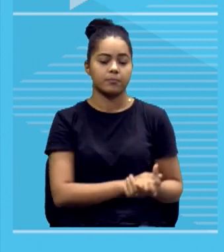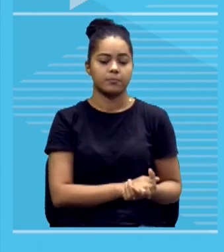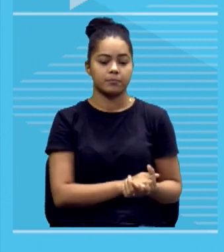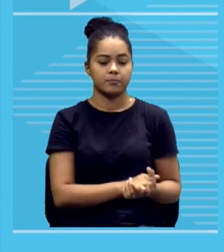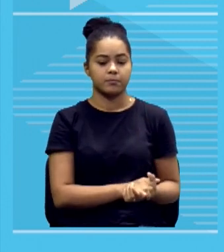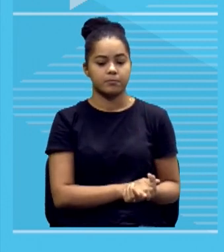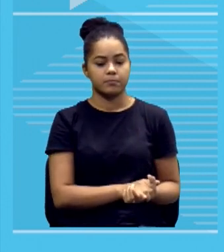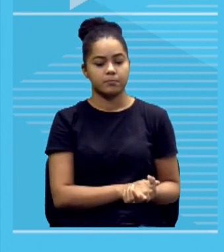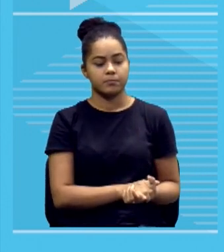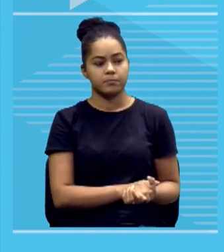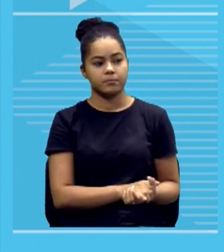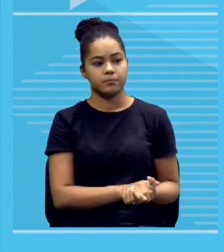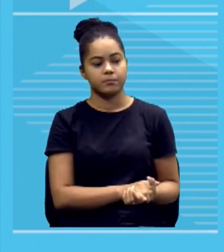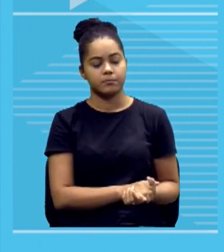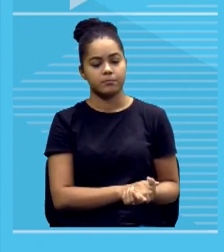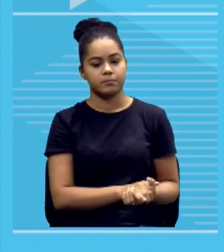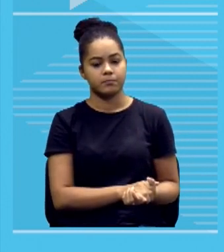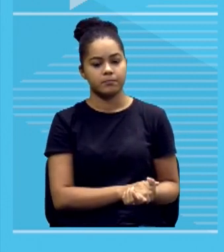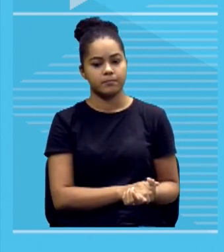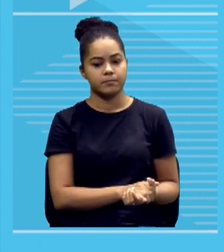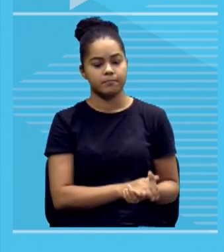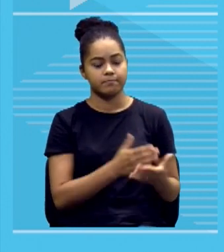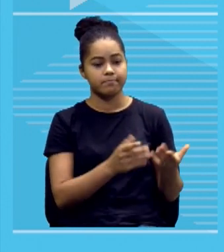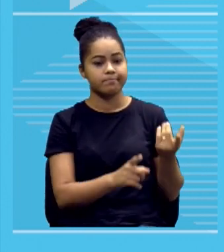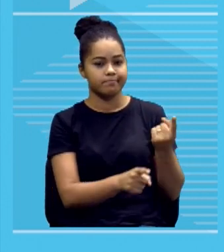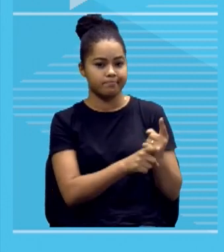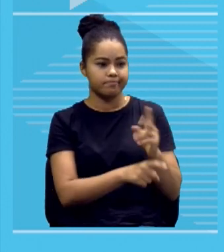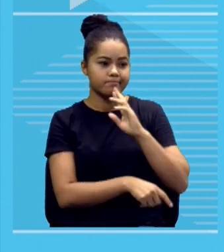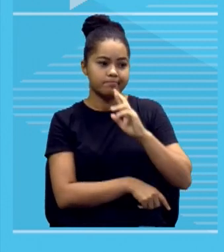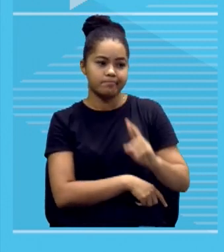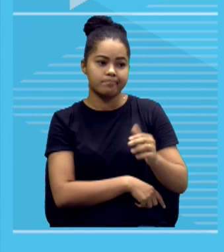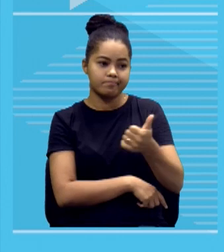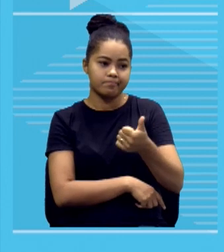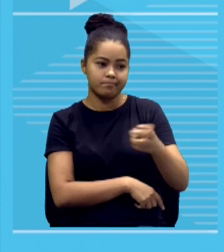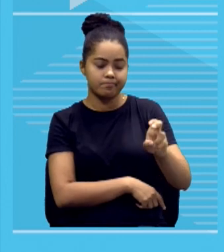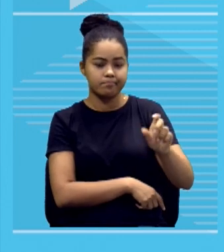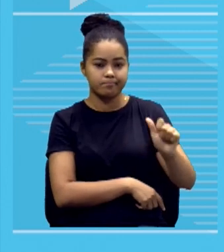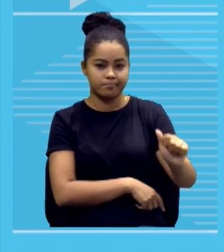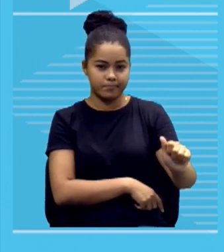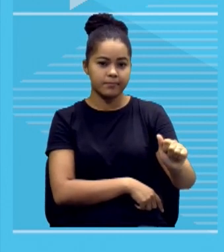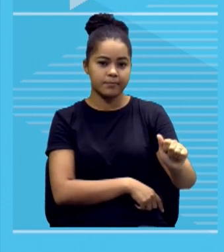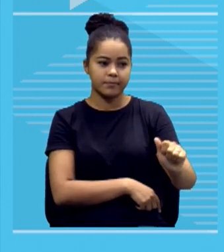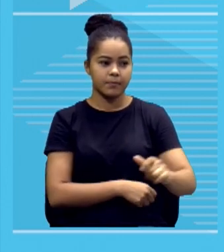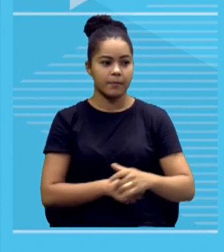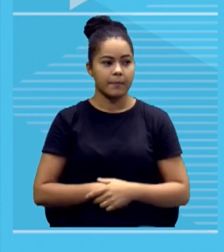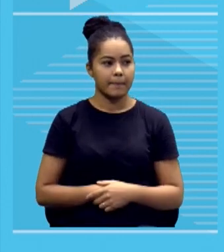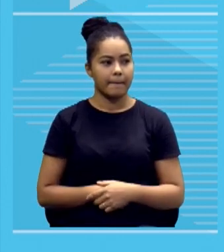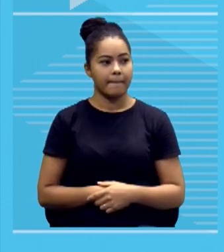curto-circuito. Achando o valor de 15 amperes aquele meu sistema.